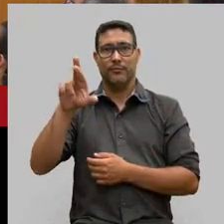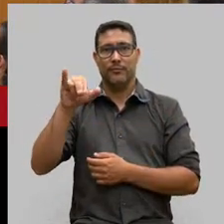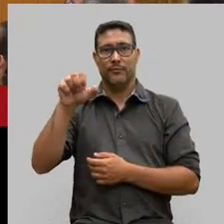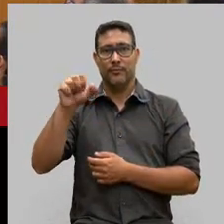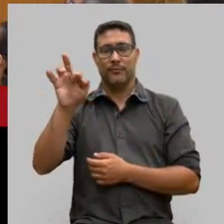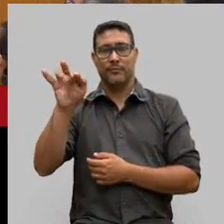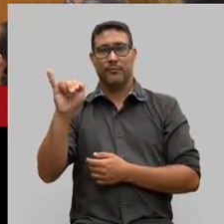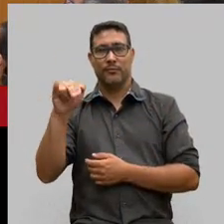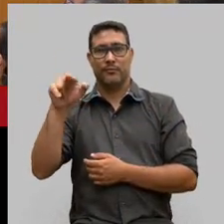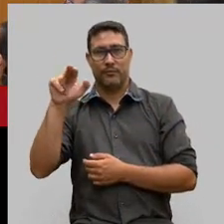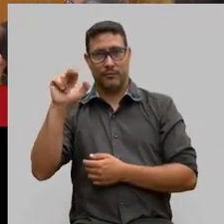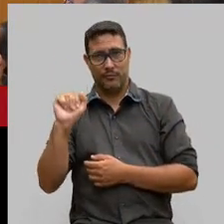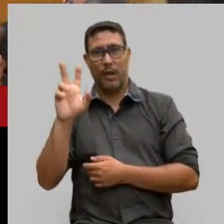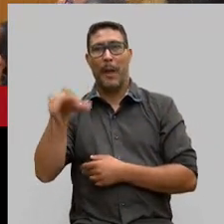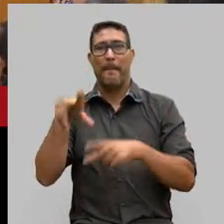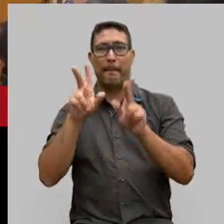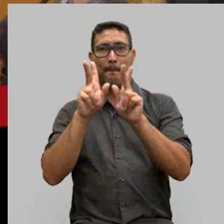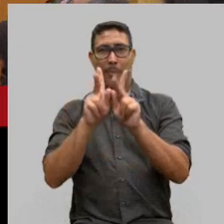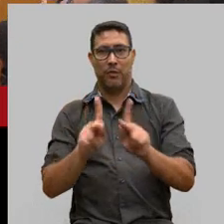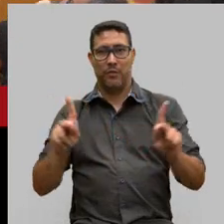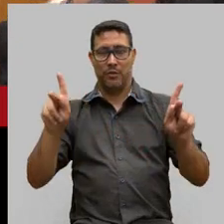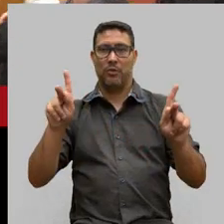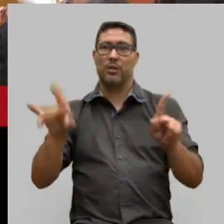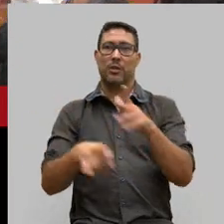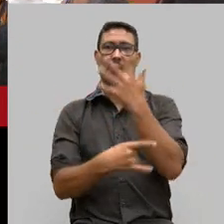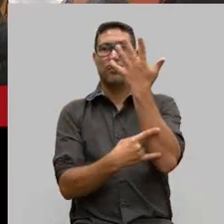Borges de Oliveira professora da